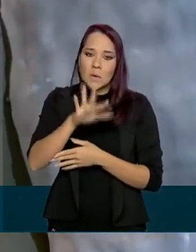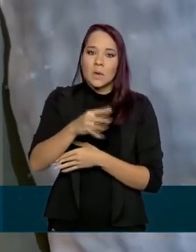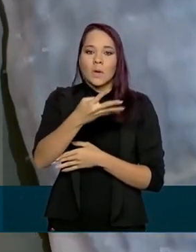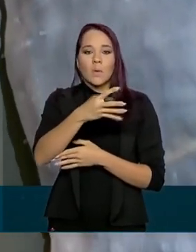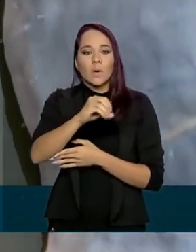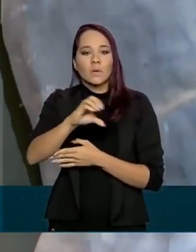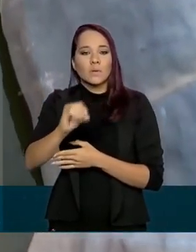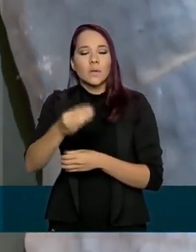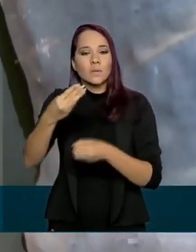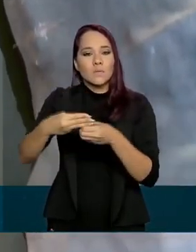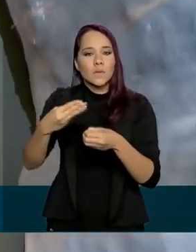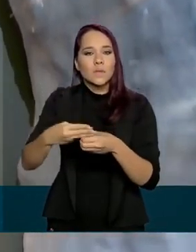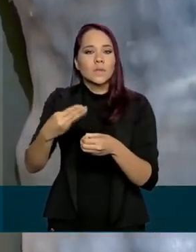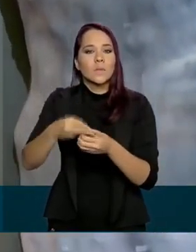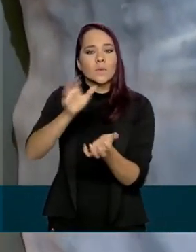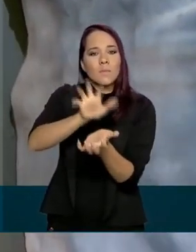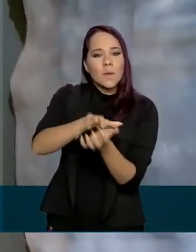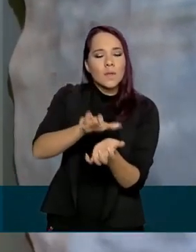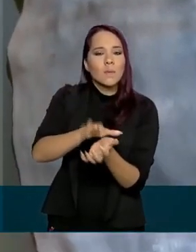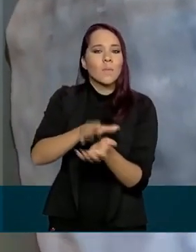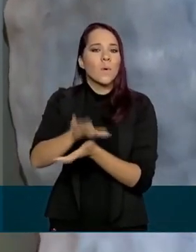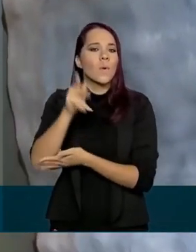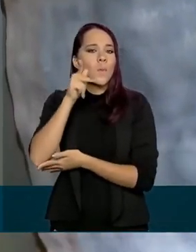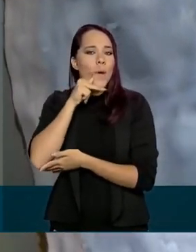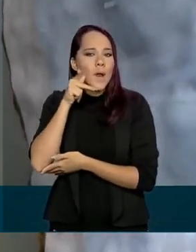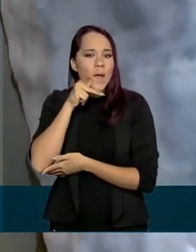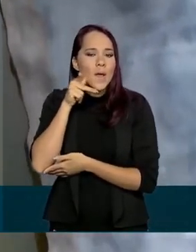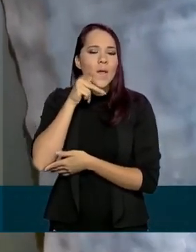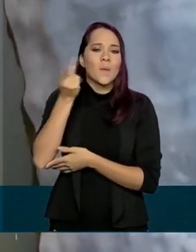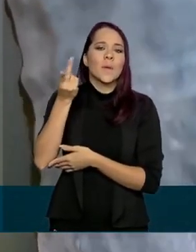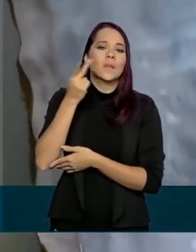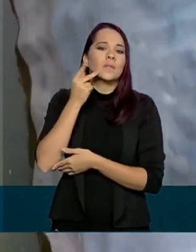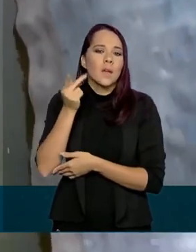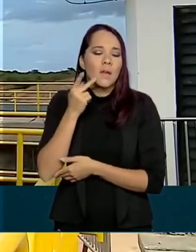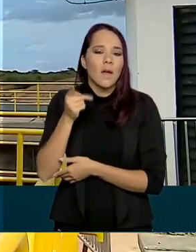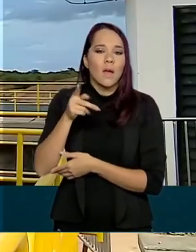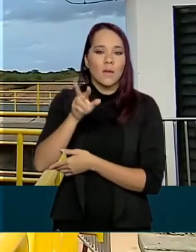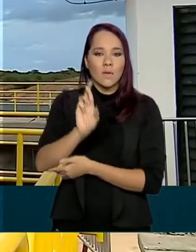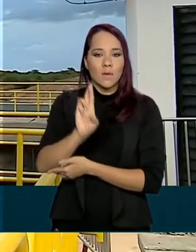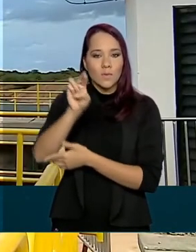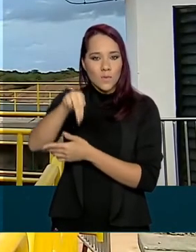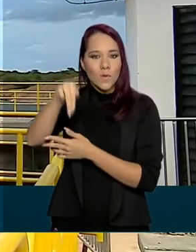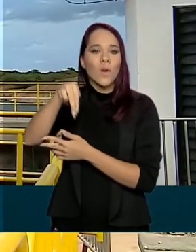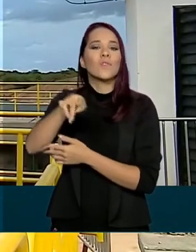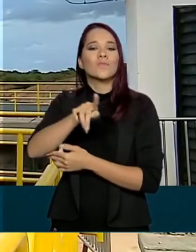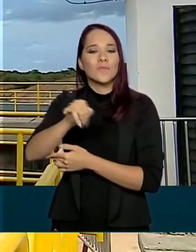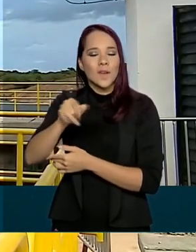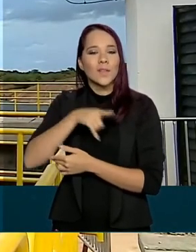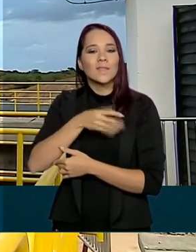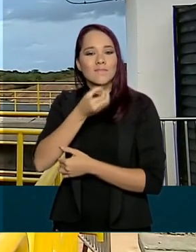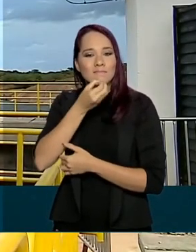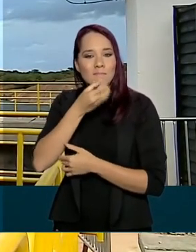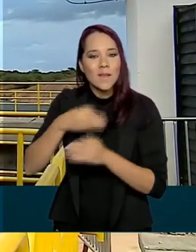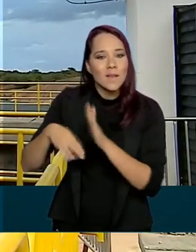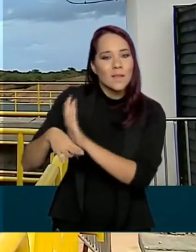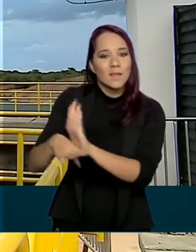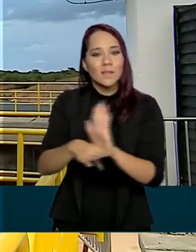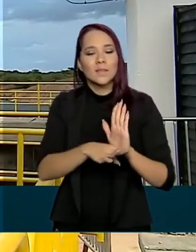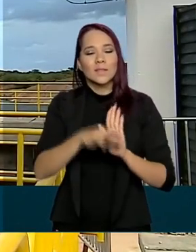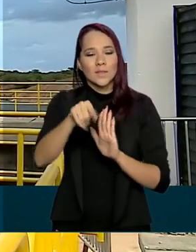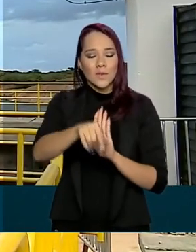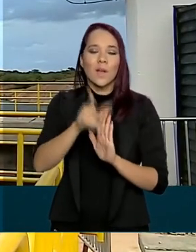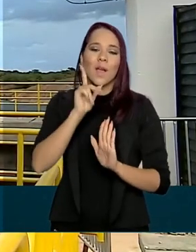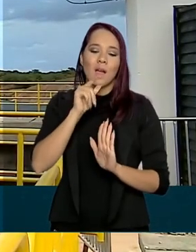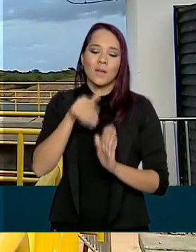400 municípios de pernambuco paraíba ceará e rio grande do norte vão ser beneficiadas com a chegada